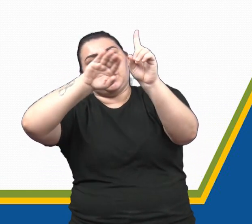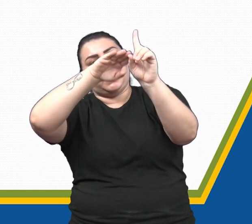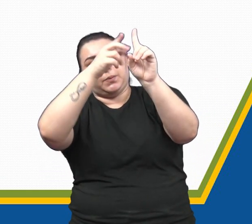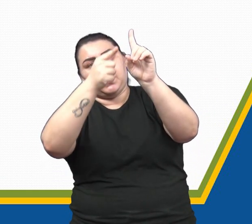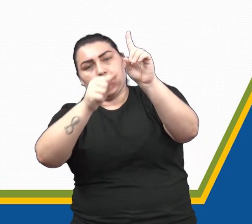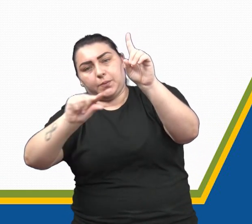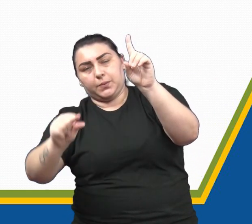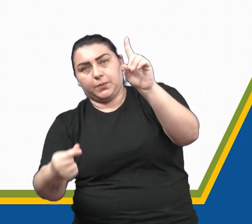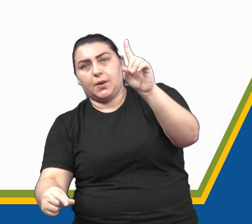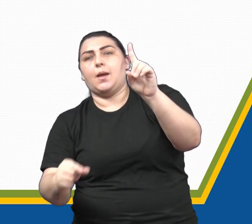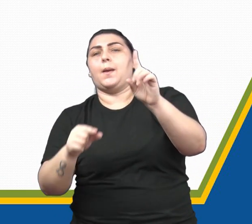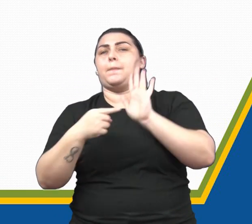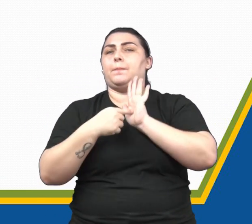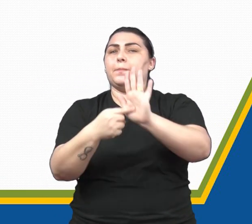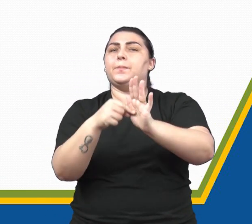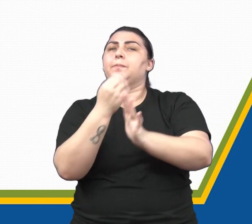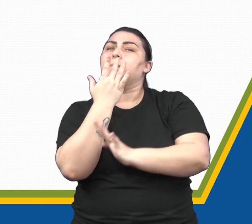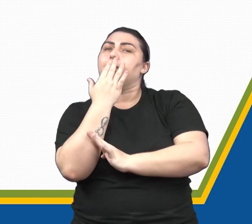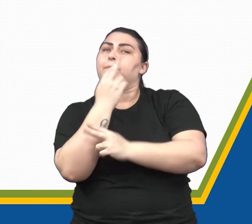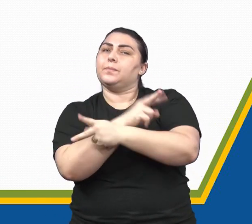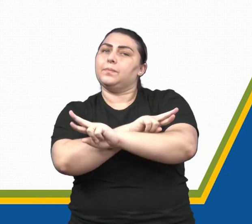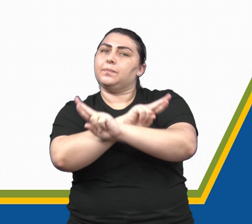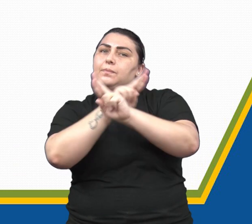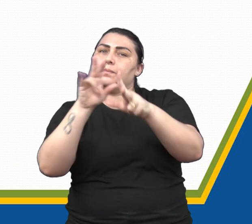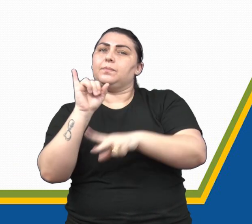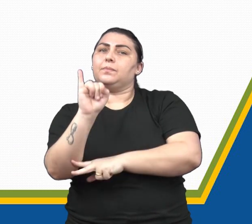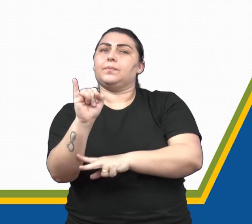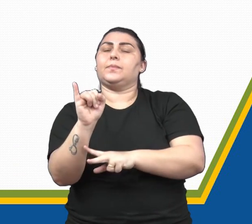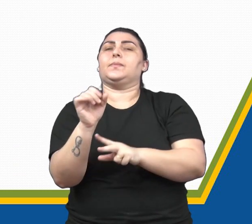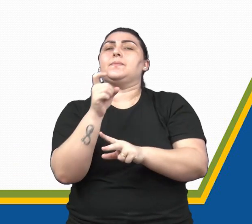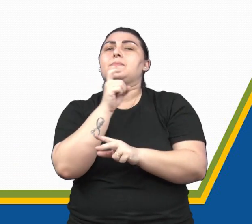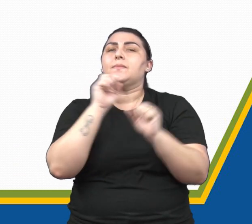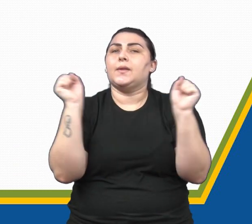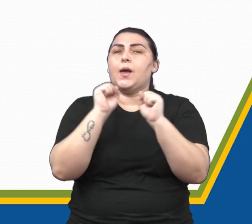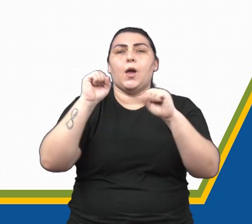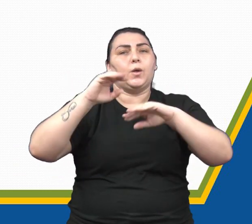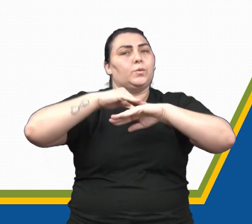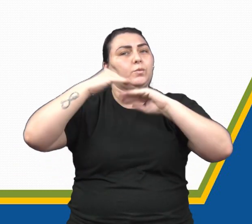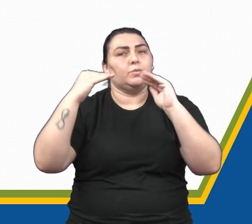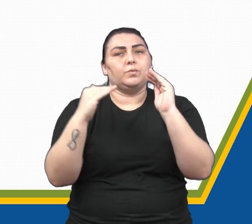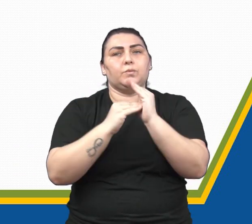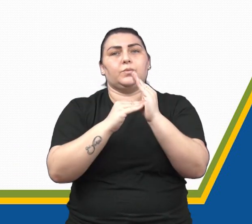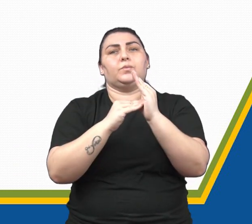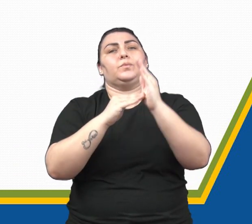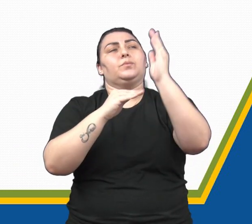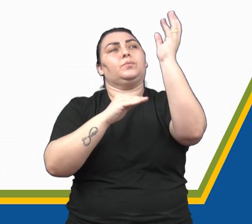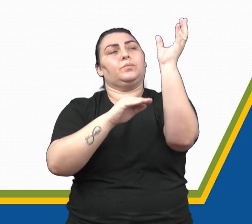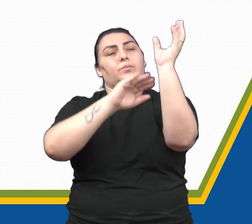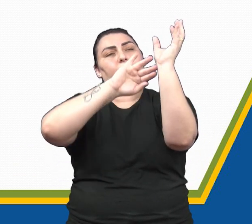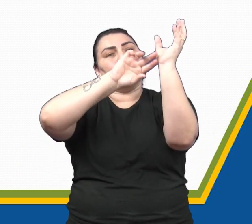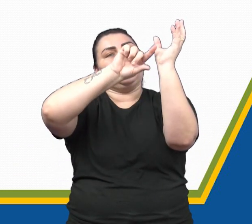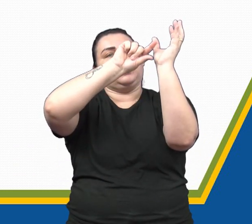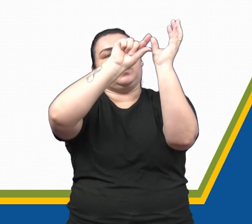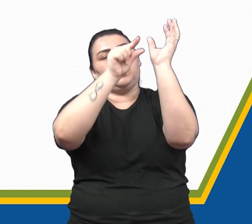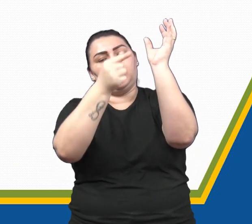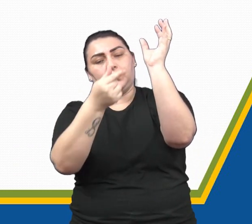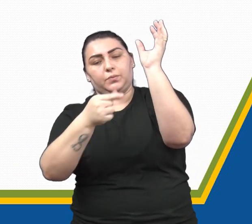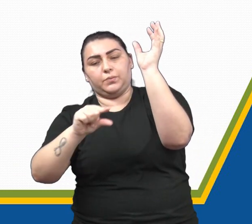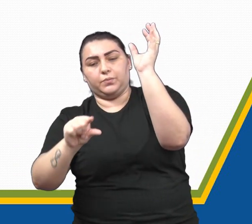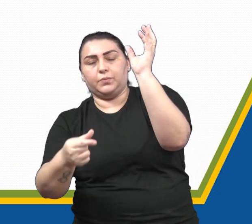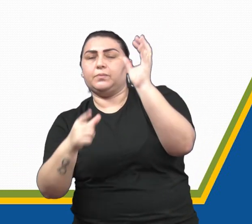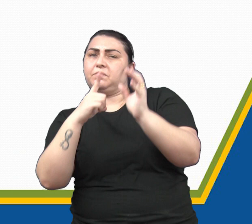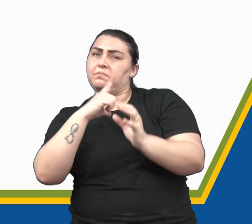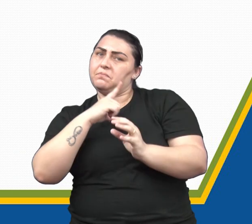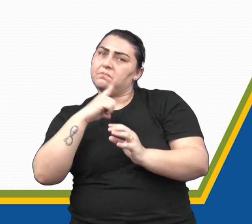se mostrando de cores diferentes, tá? E o inverno, todas caem, certo? Lá tem presença de